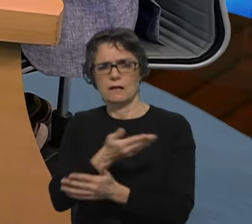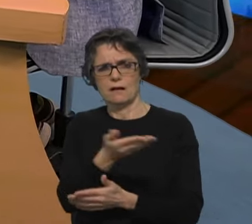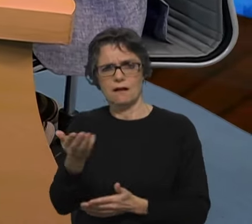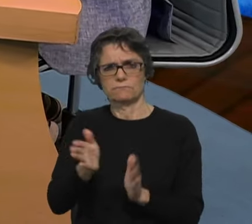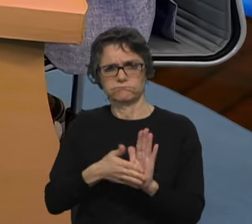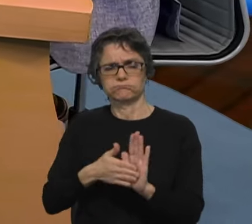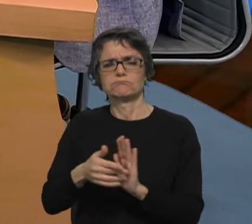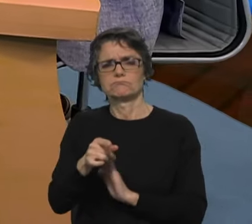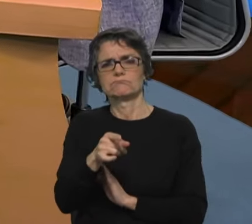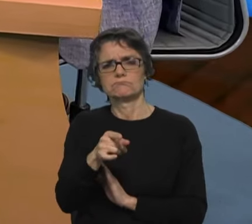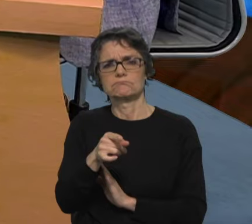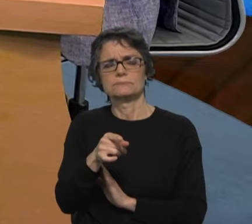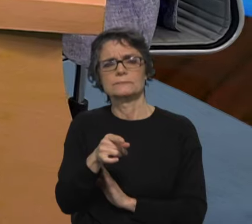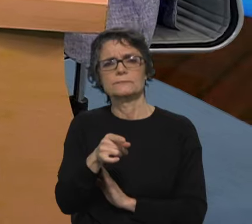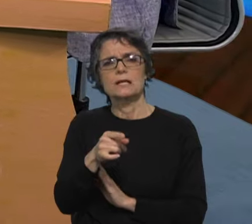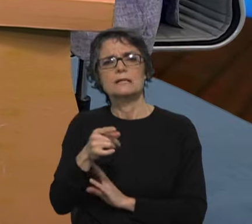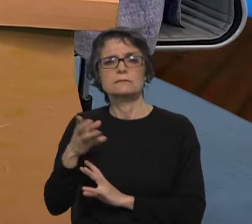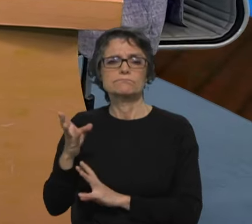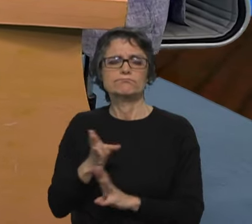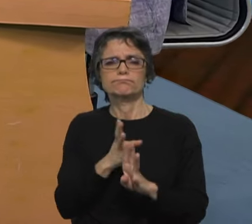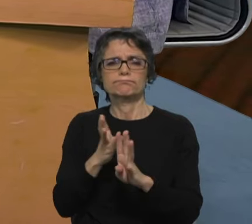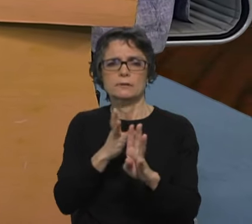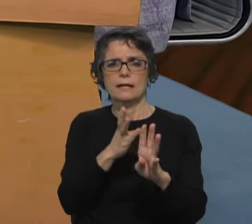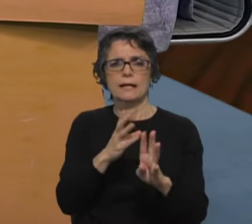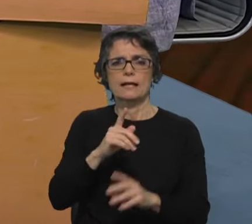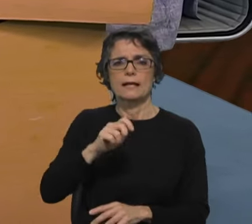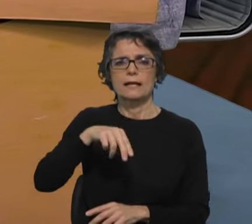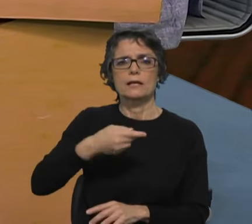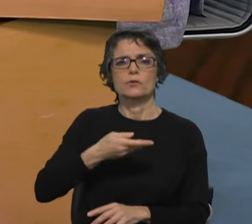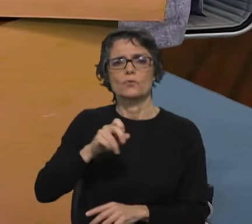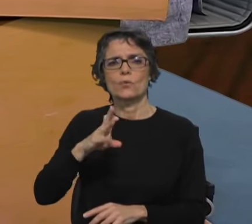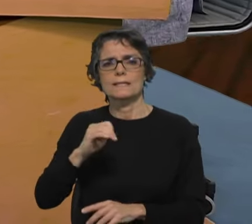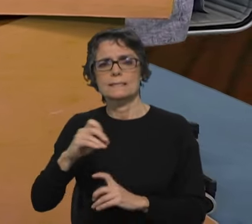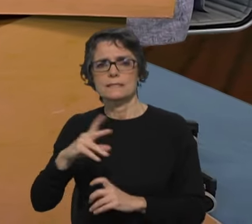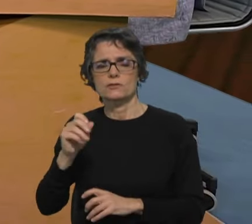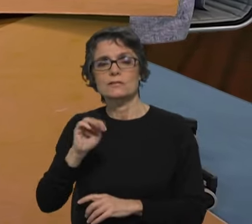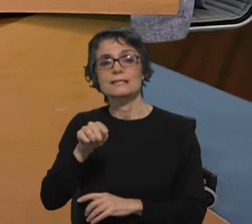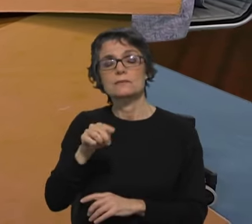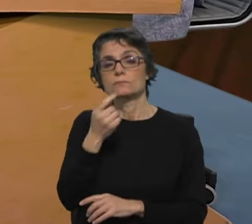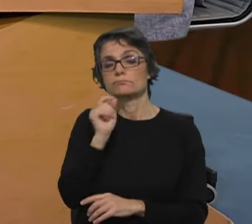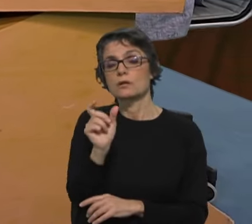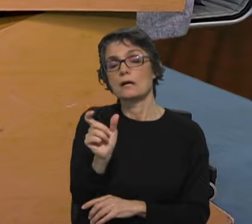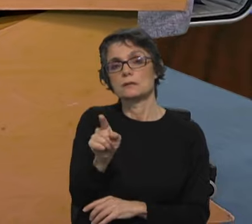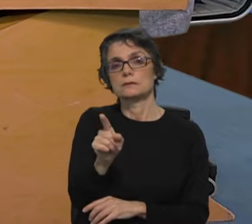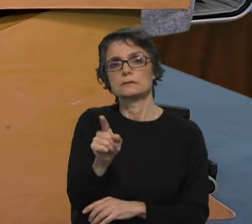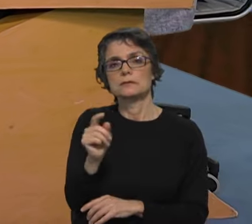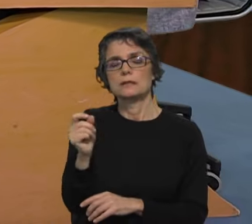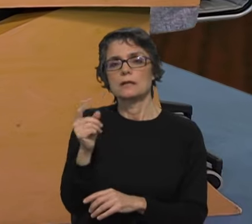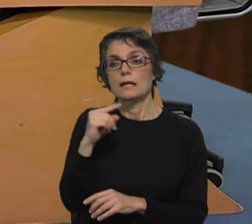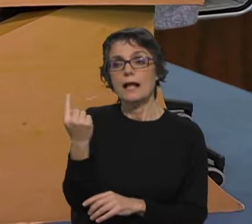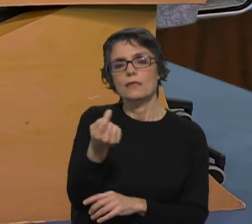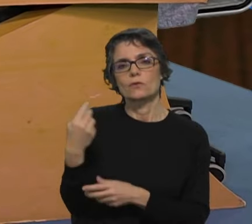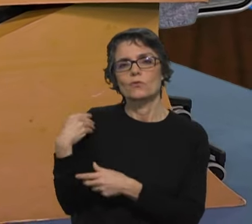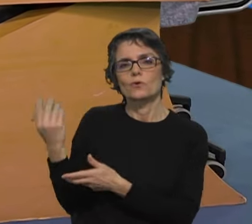documentada, temos esta procissão das endoenças, que, como o próprio nome indica, nos convida à